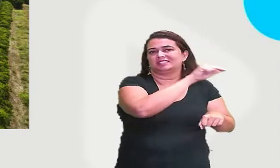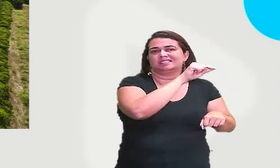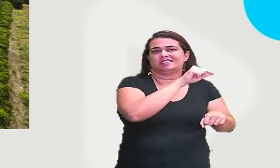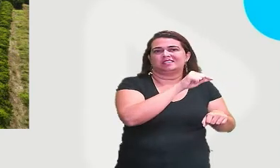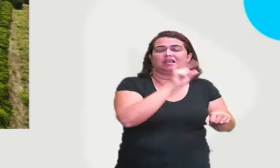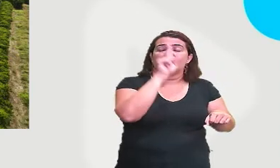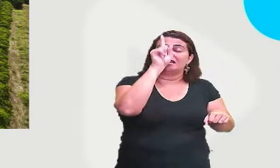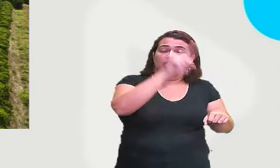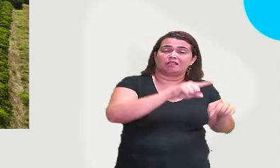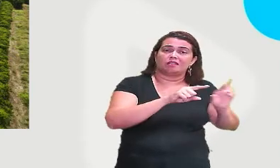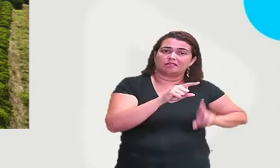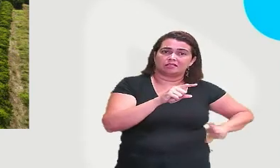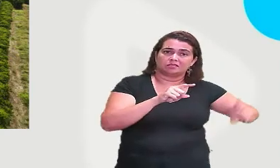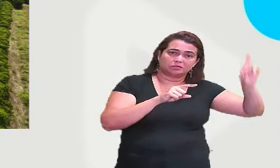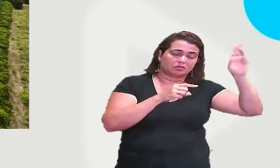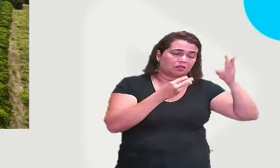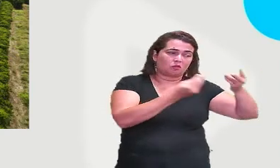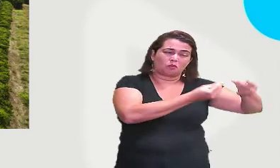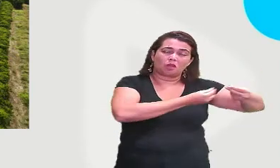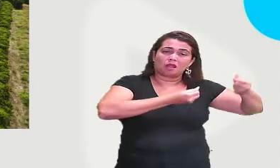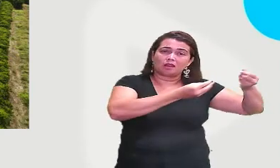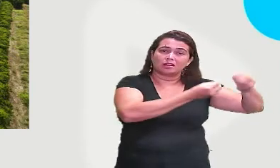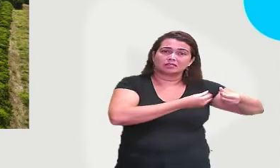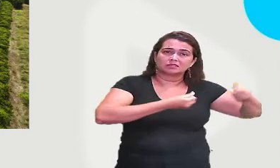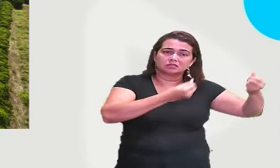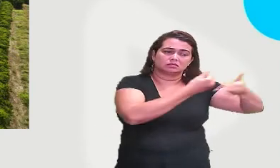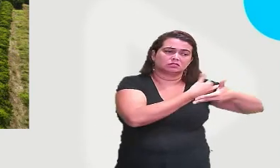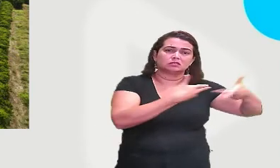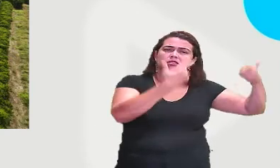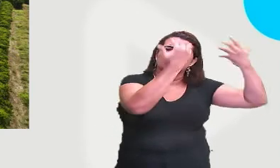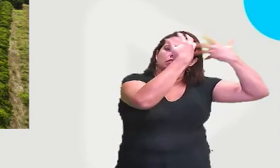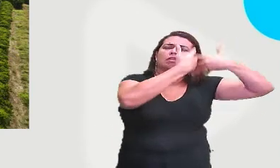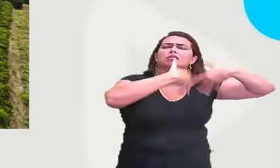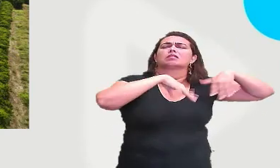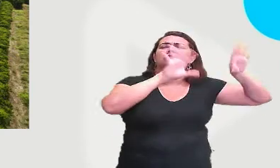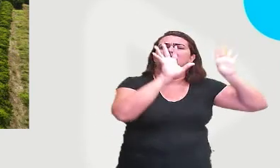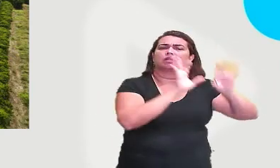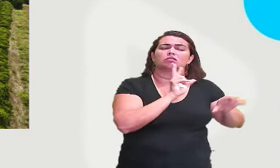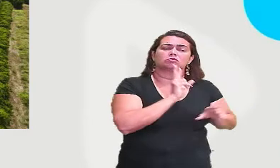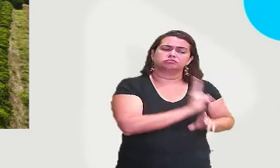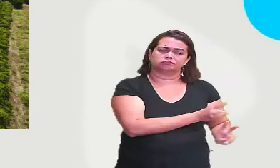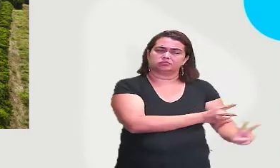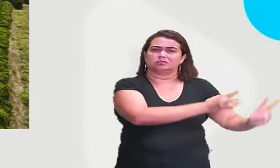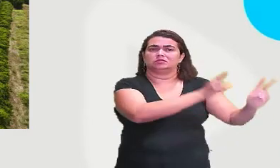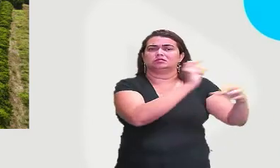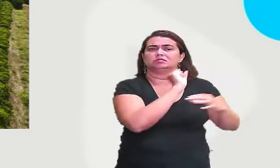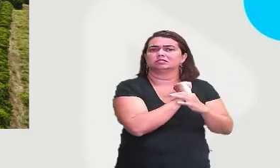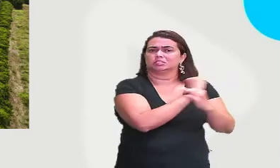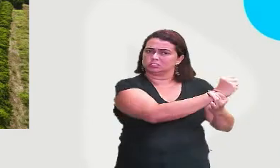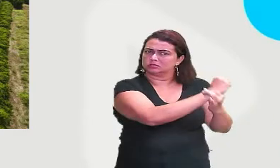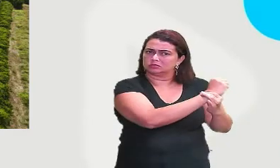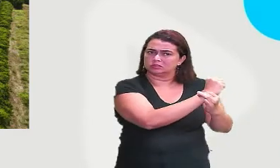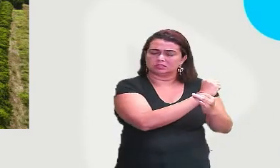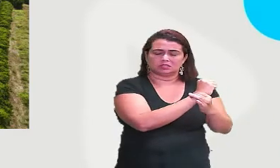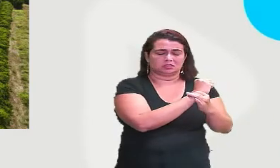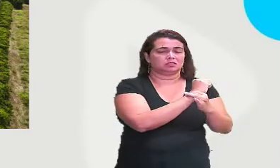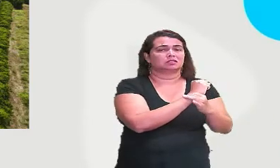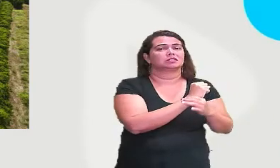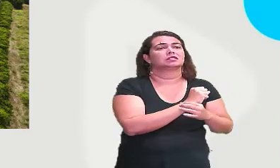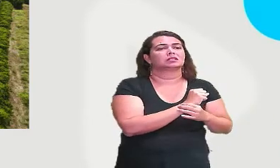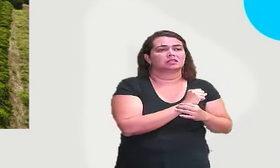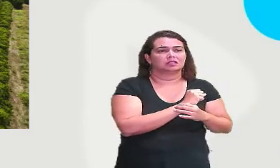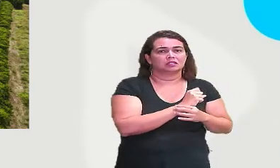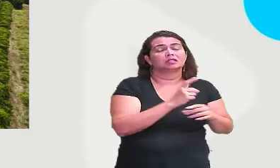funções, garantir a qualidade dos recursos naturais, tá? E conservar, preservar